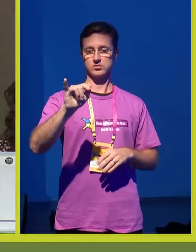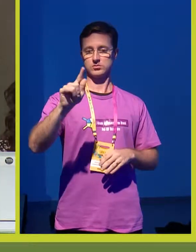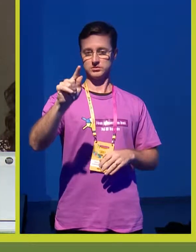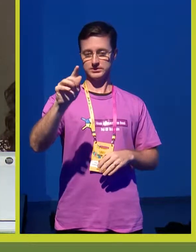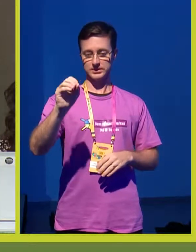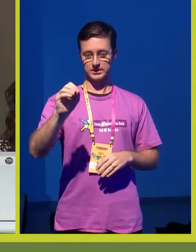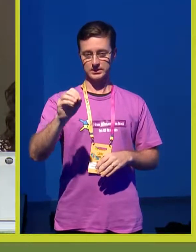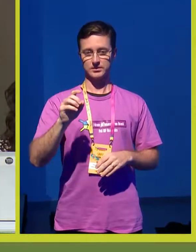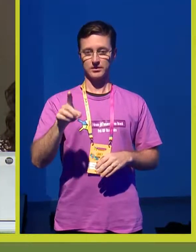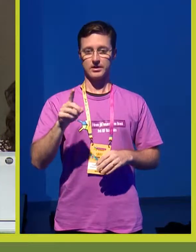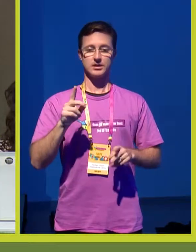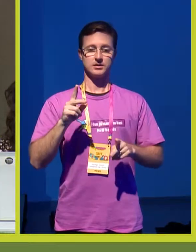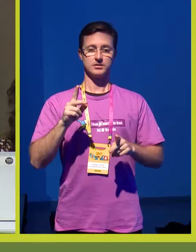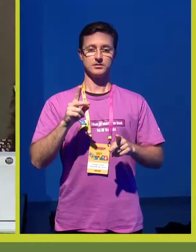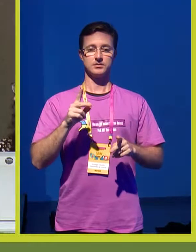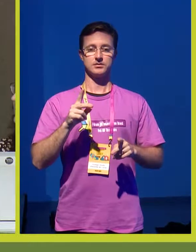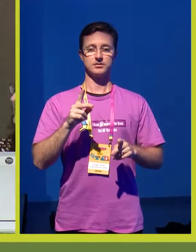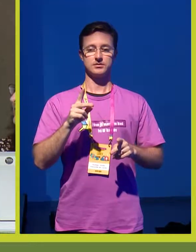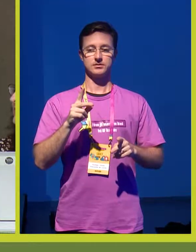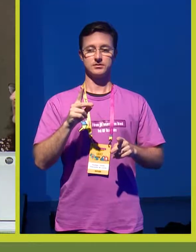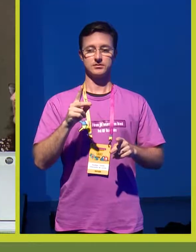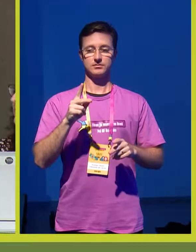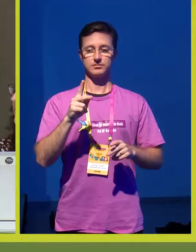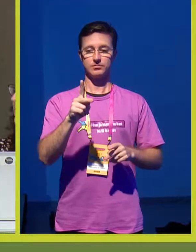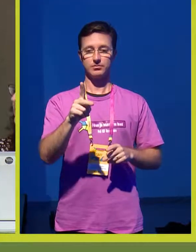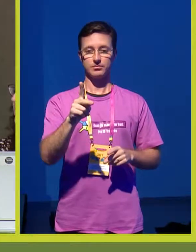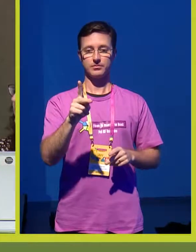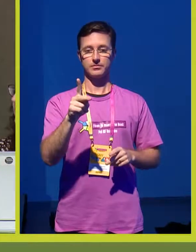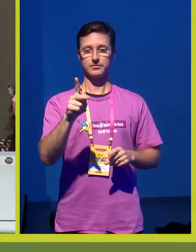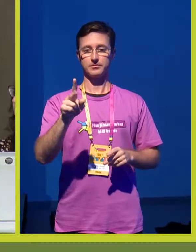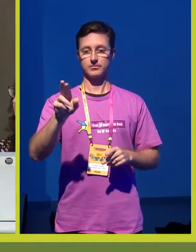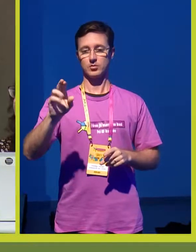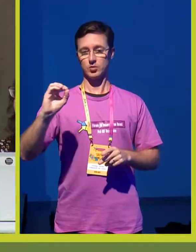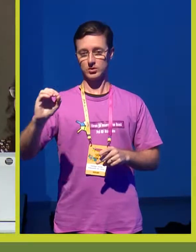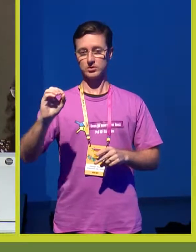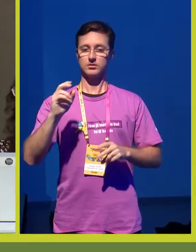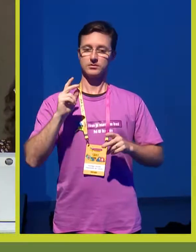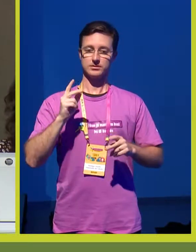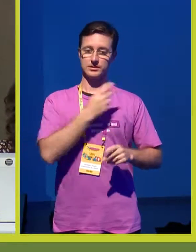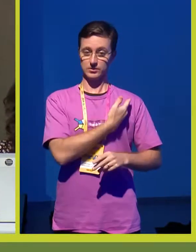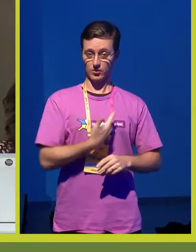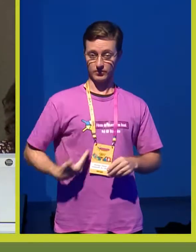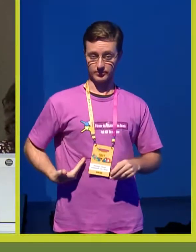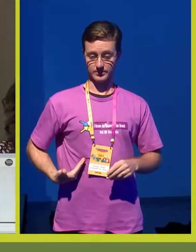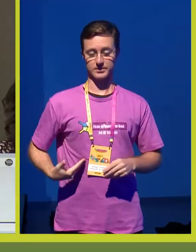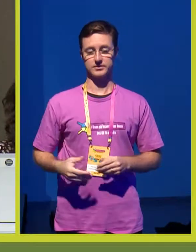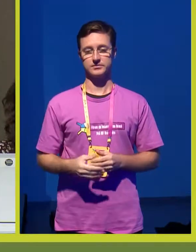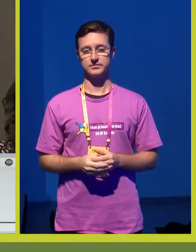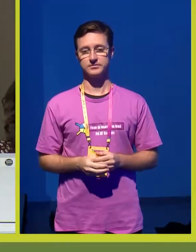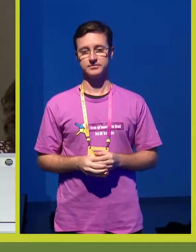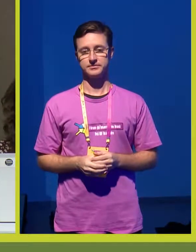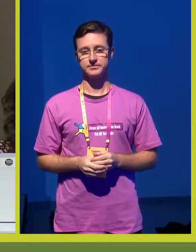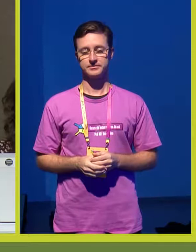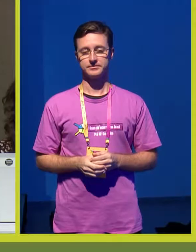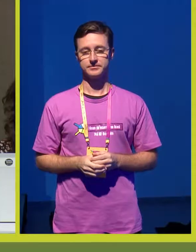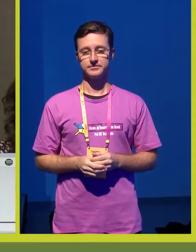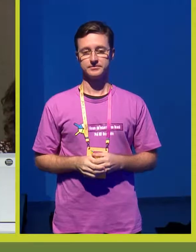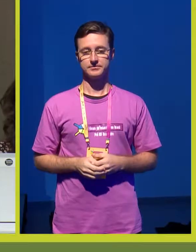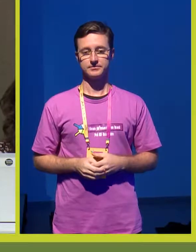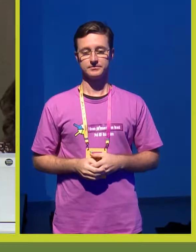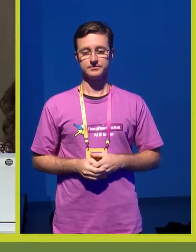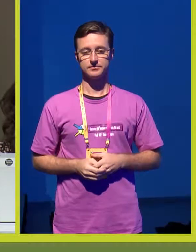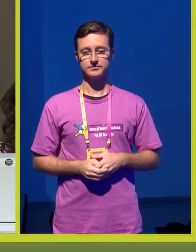Federal, e ele e a Veridiana Limonte, da Electronic Frontier Foundation, vão comentar um pouco sobre a